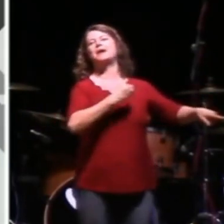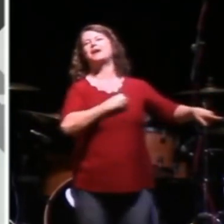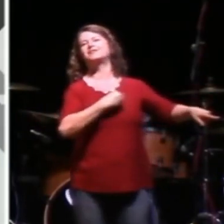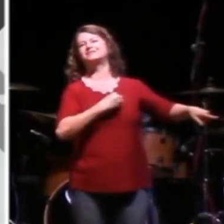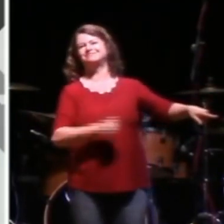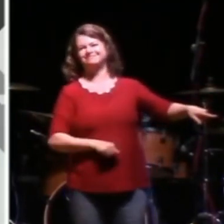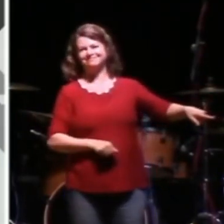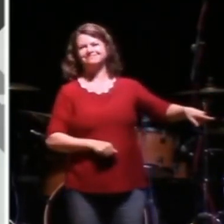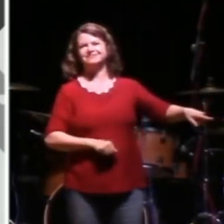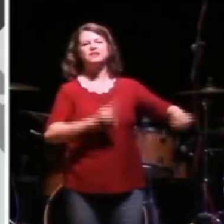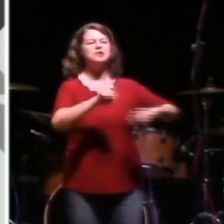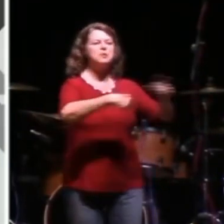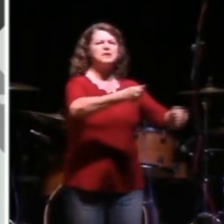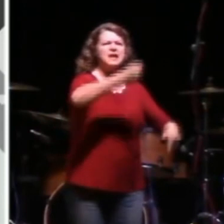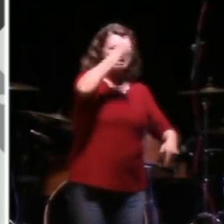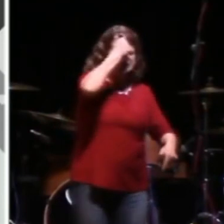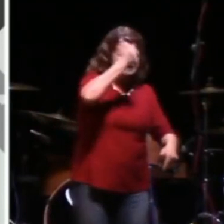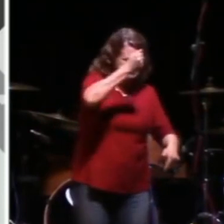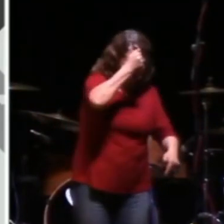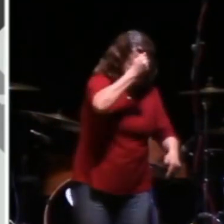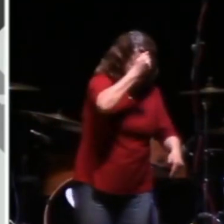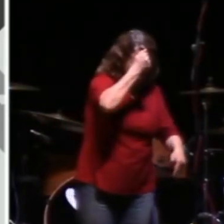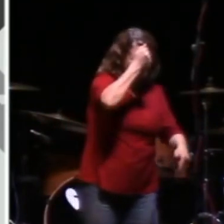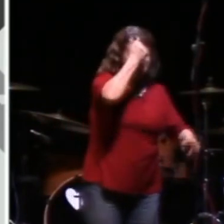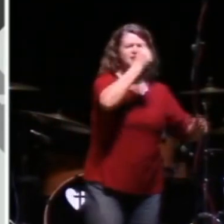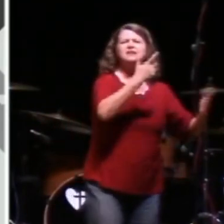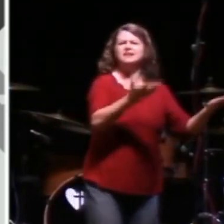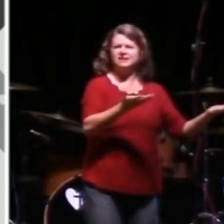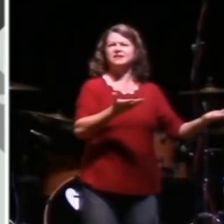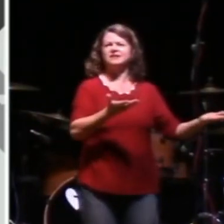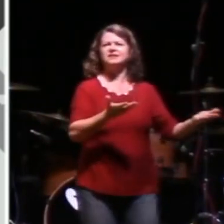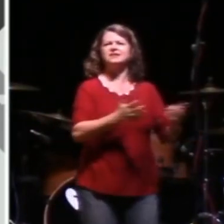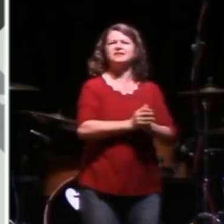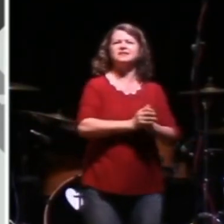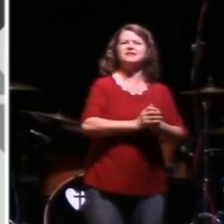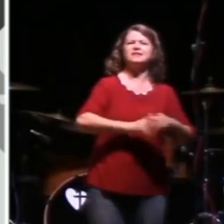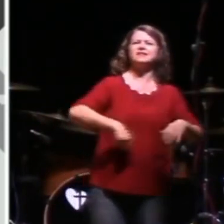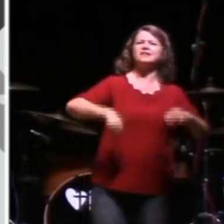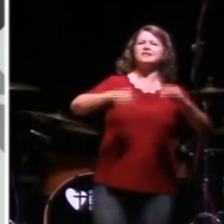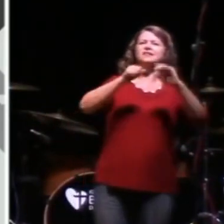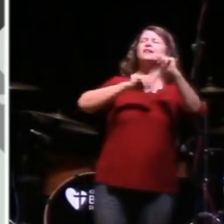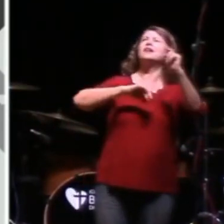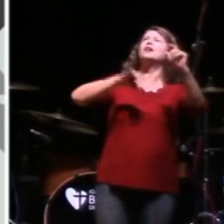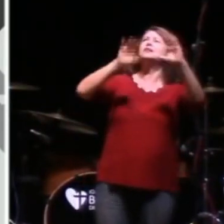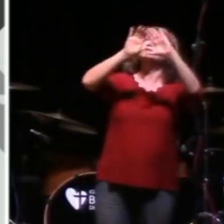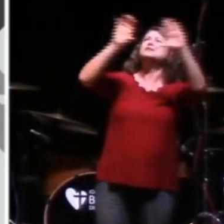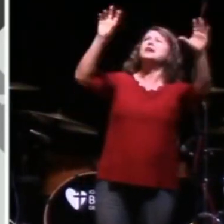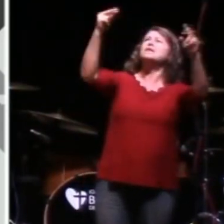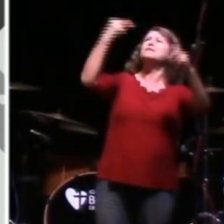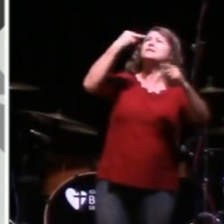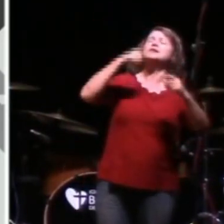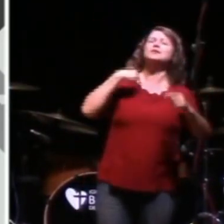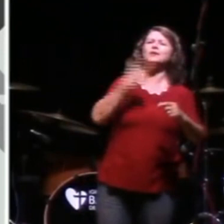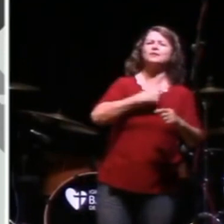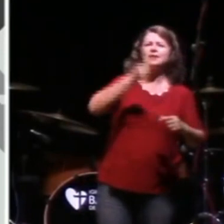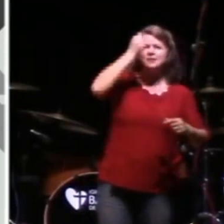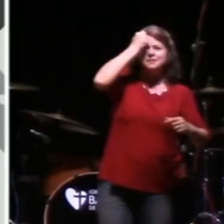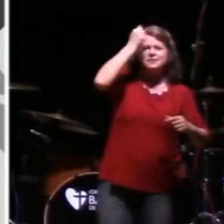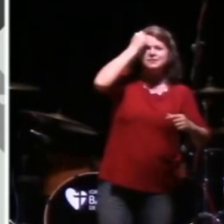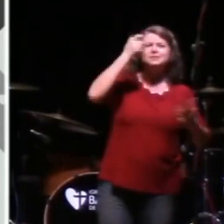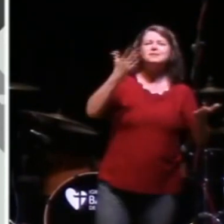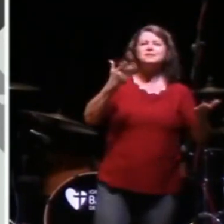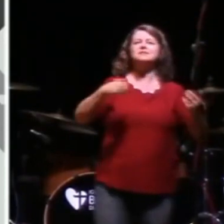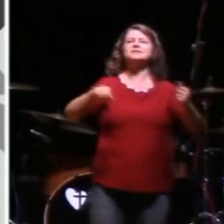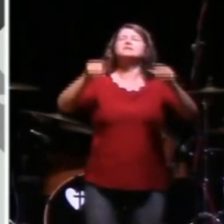dos céus e perdoa o pecado de israel o teu povo e trazê-lo de volta à terra que deste a seus antepassados quando fechasse o